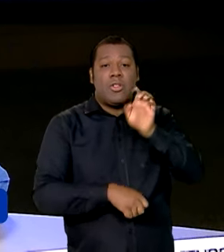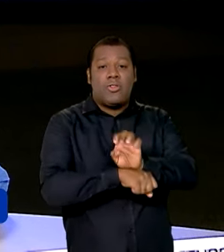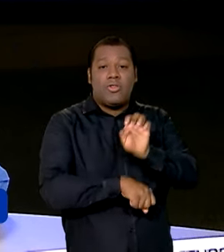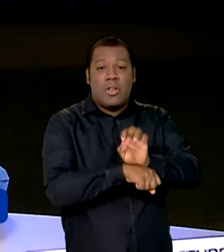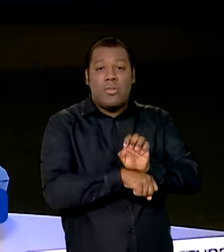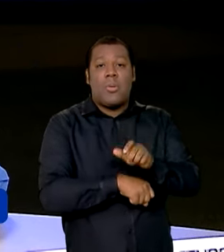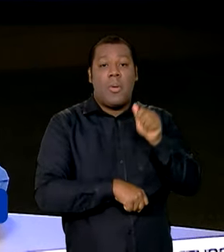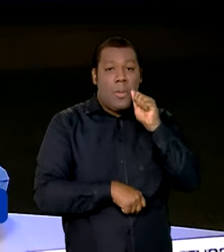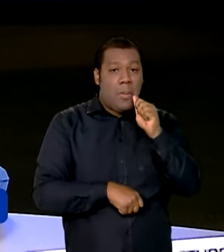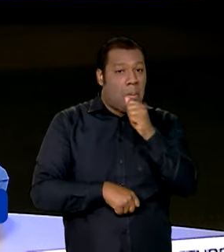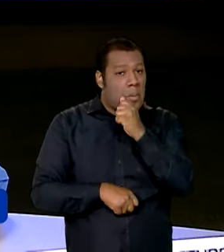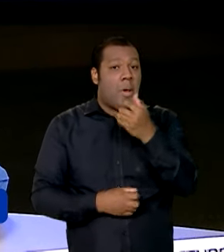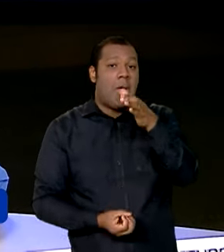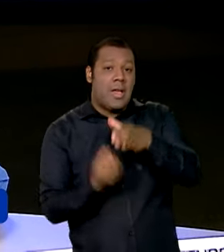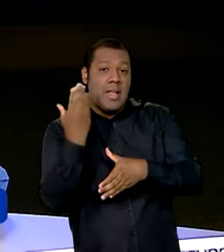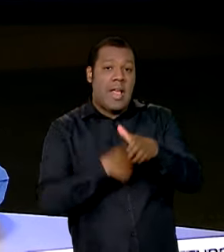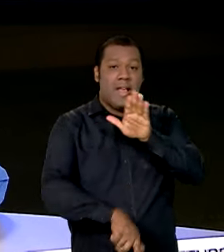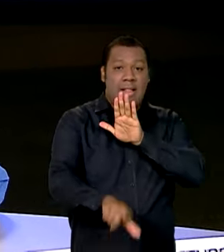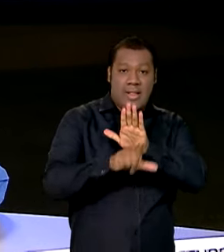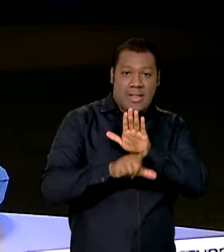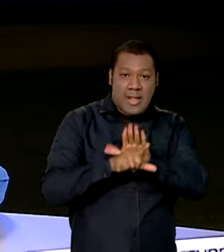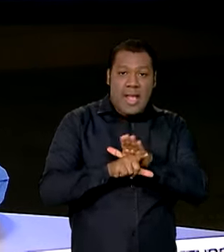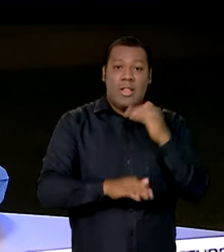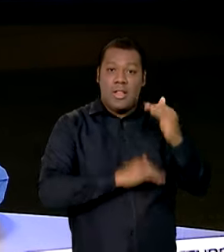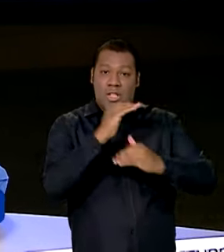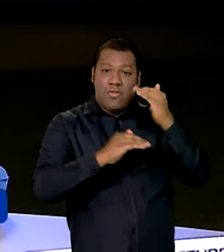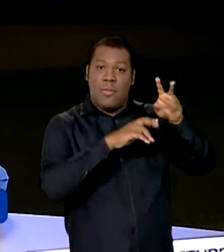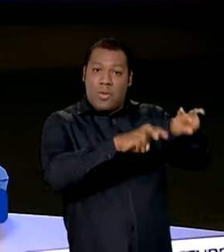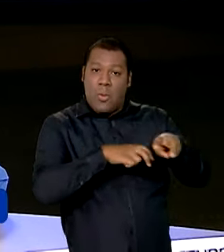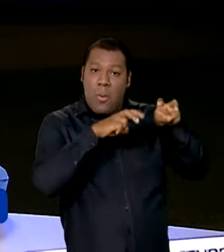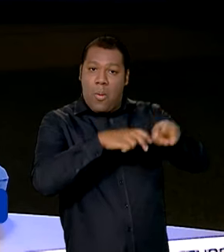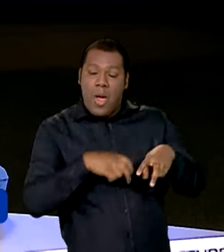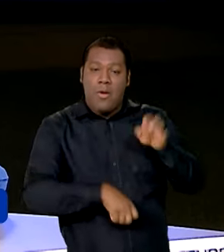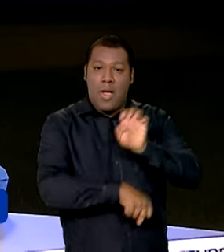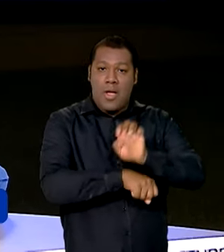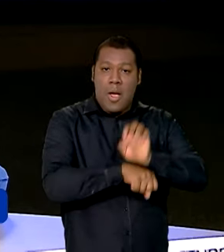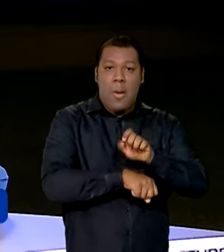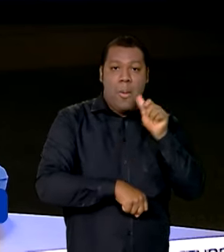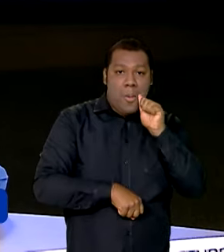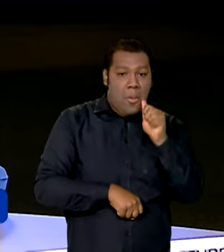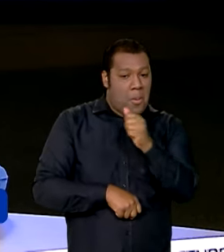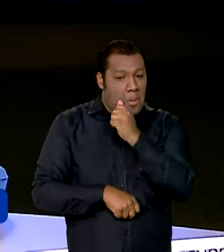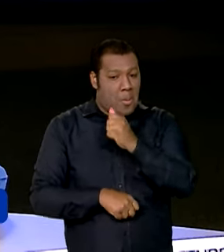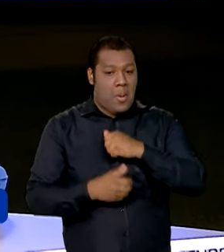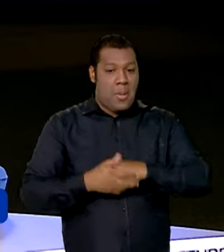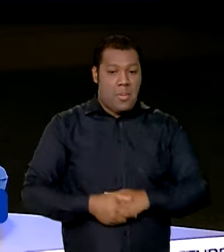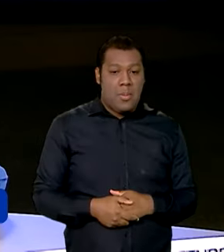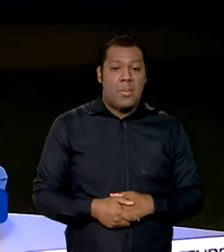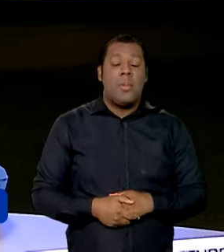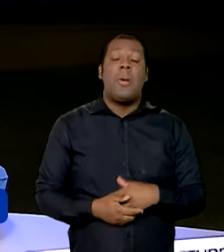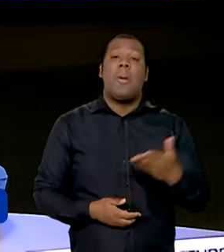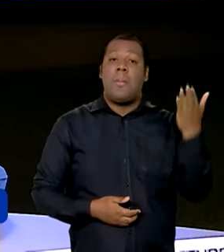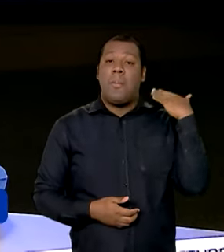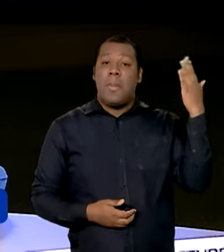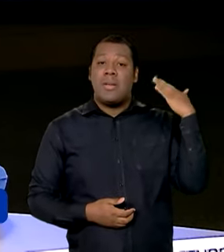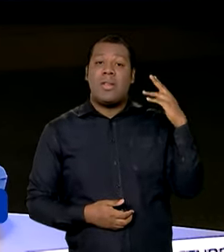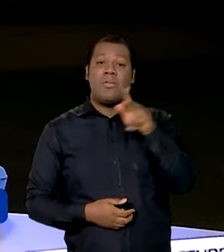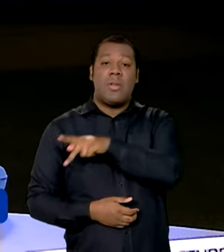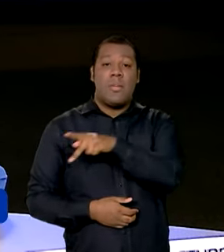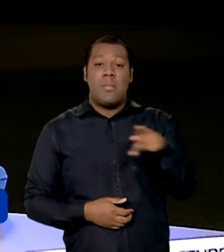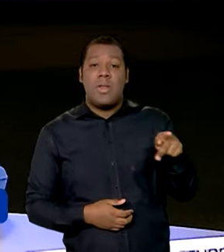do Fundo de desenvolvimento Rural do Amapá valdeis Gois também foi presidente em duas ocasiões do consórcio